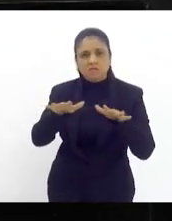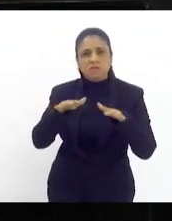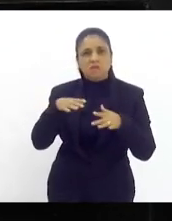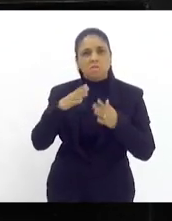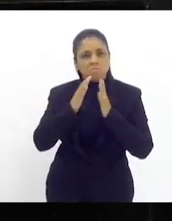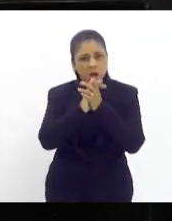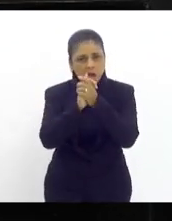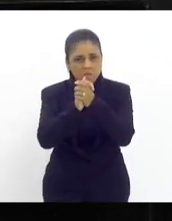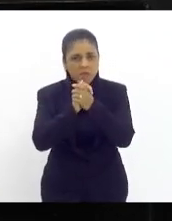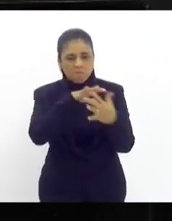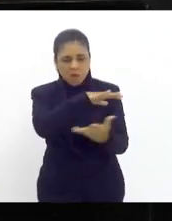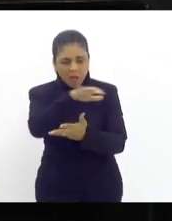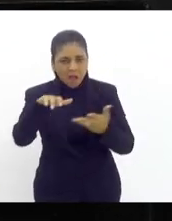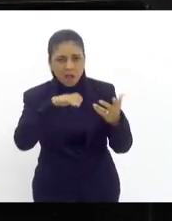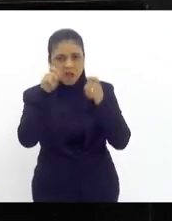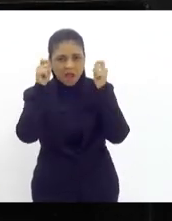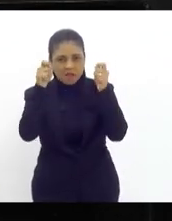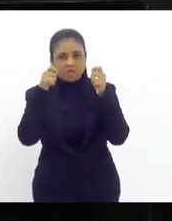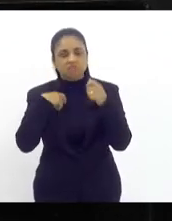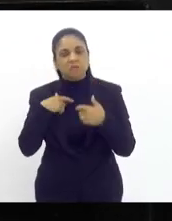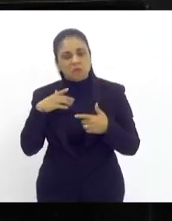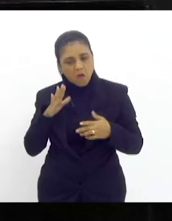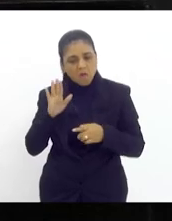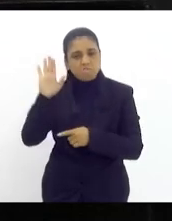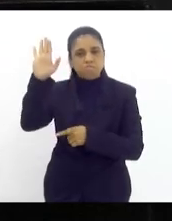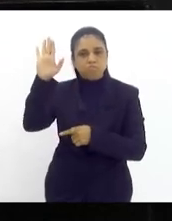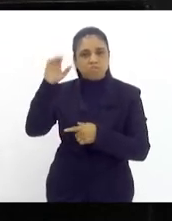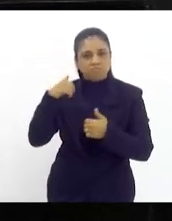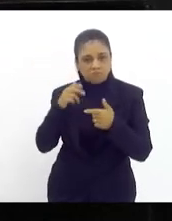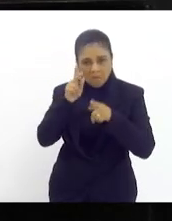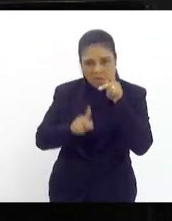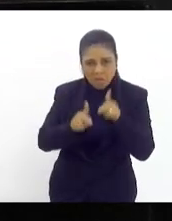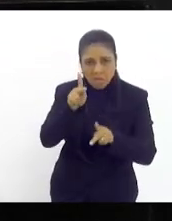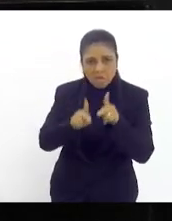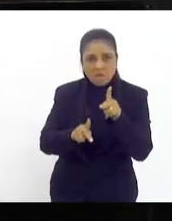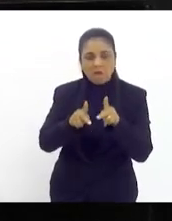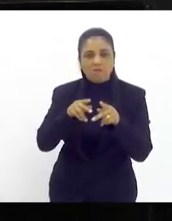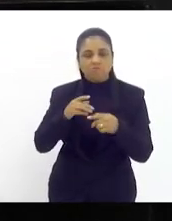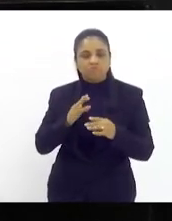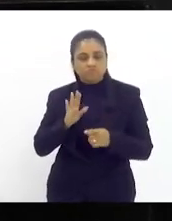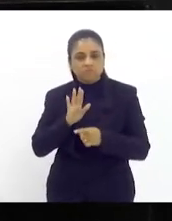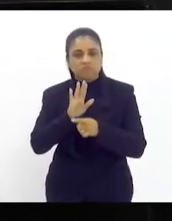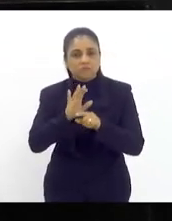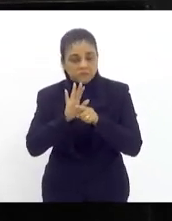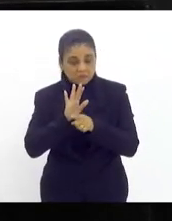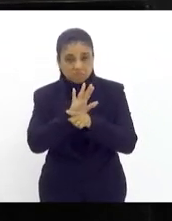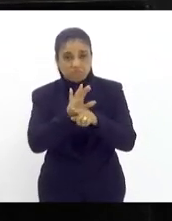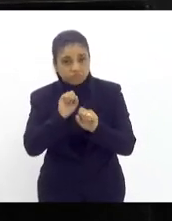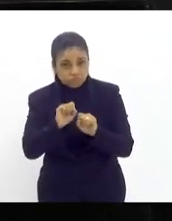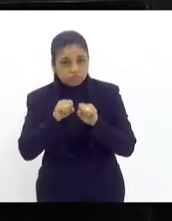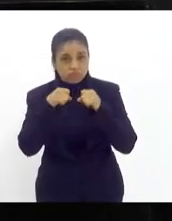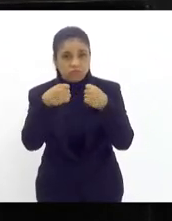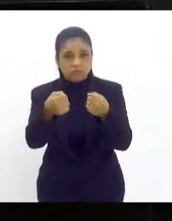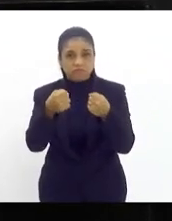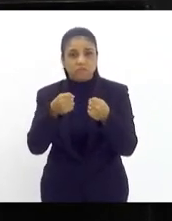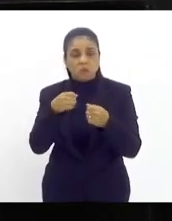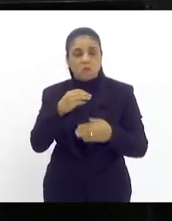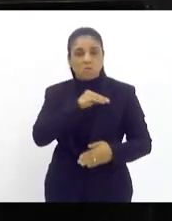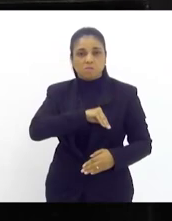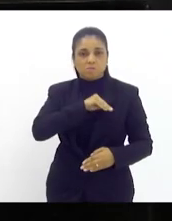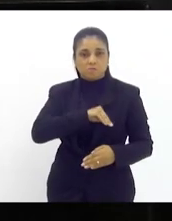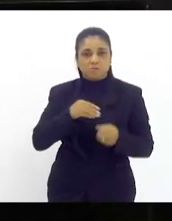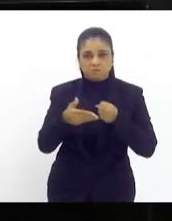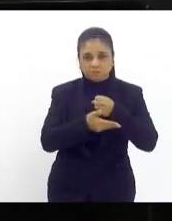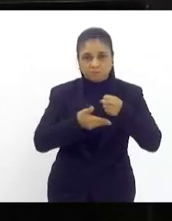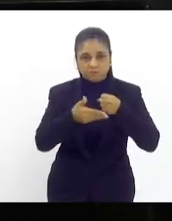pela greve e contem com o nosso mandato popular na defesa do piso Nacional do magistério na defesa de todos os